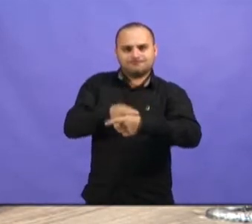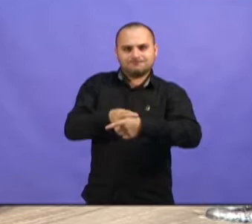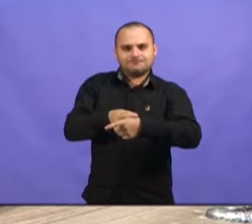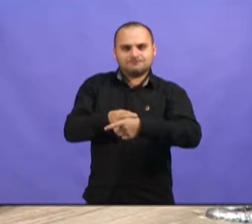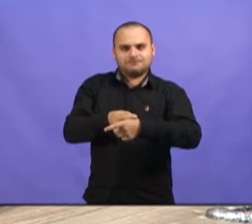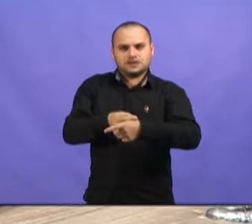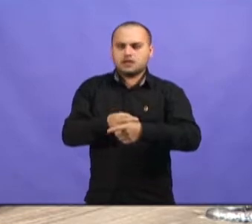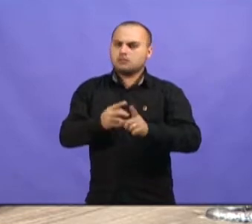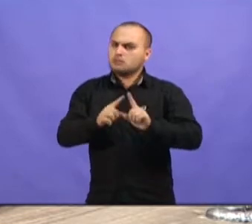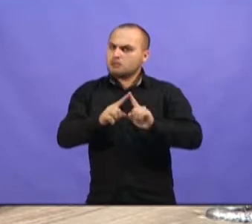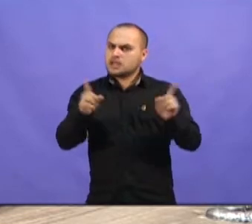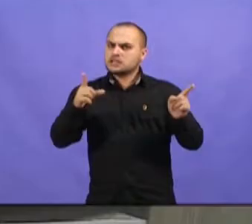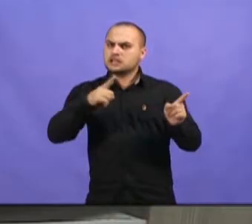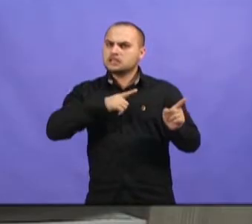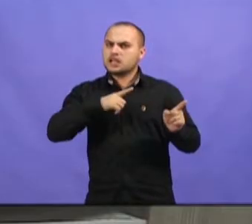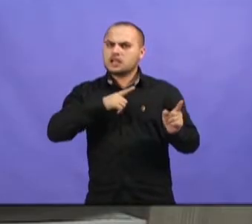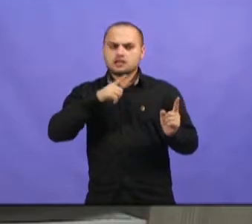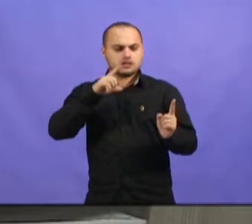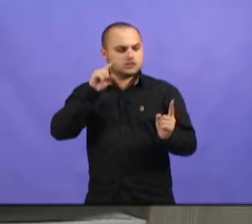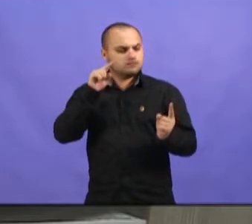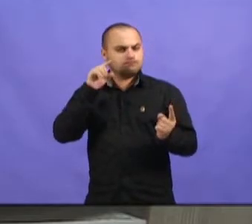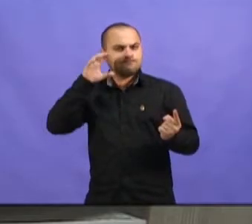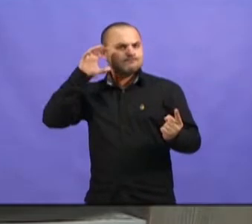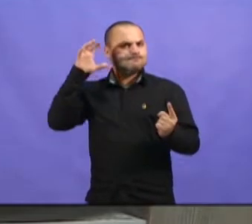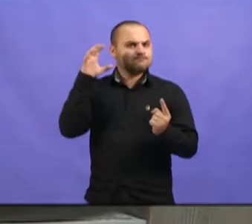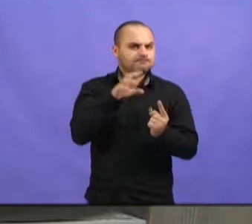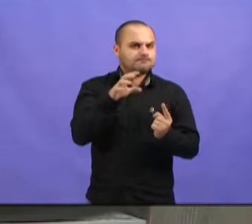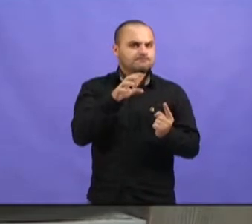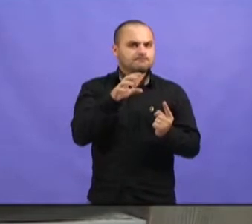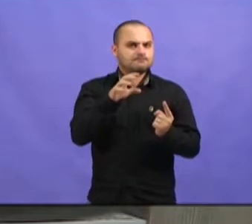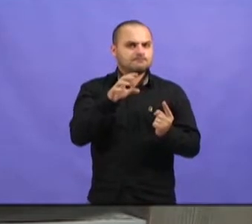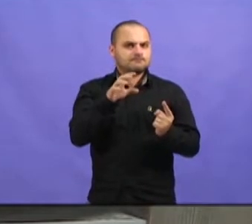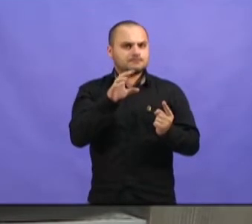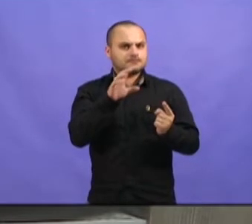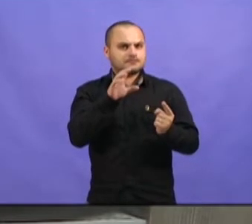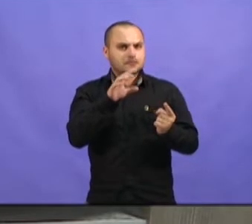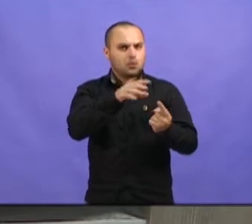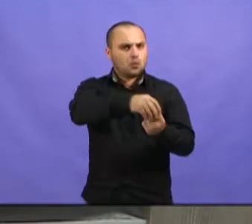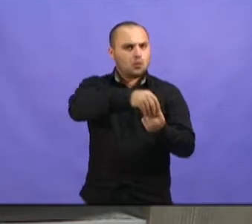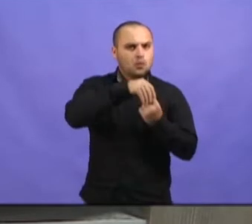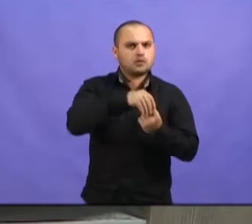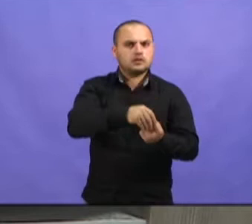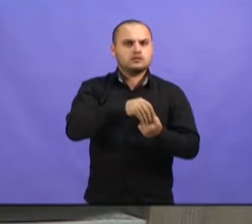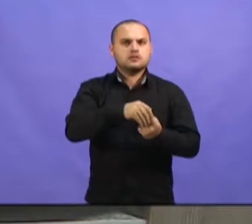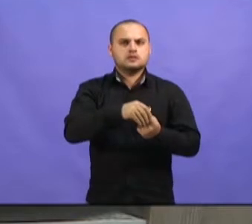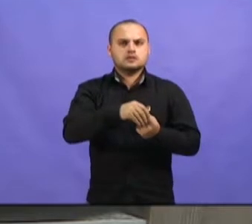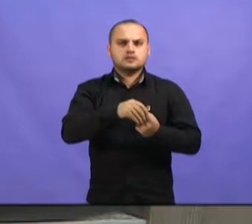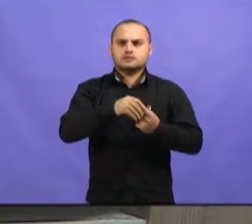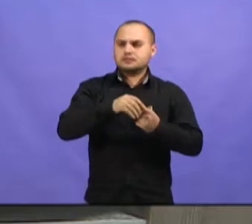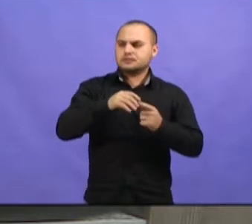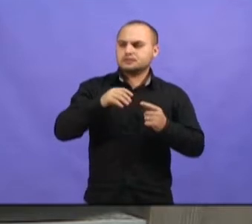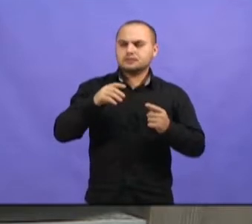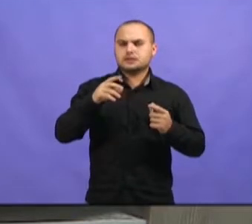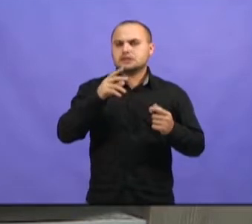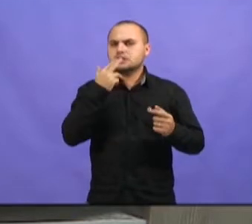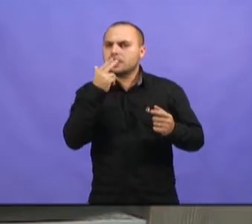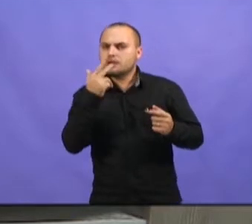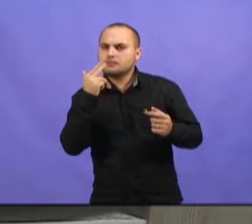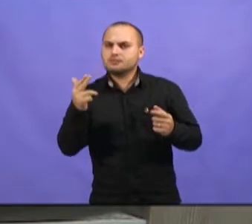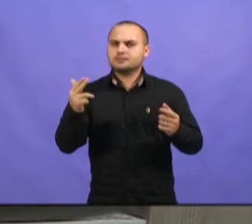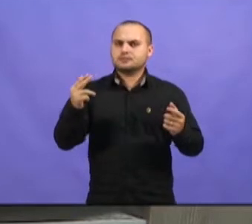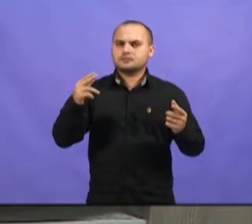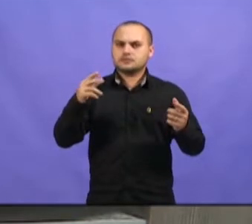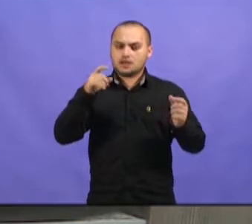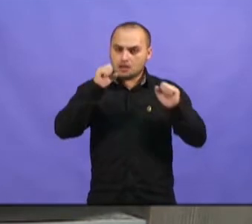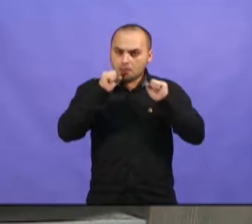causa específica, algum comportamento, algum hábito que pode ser